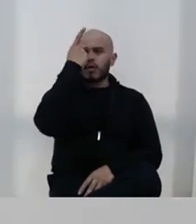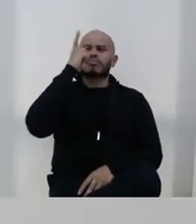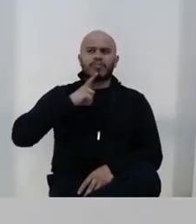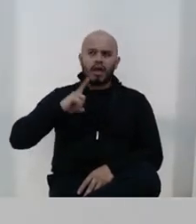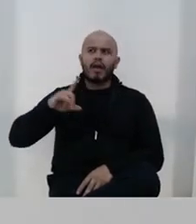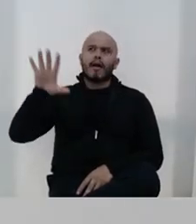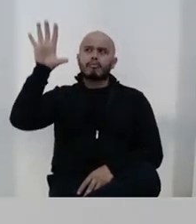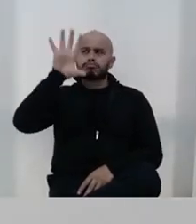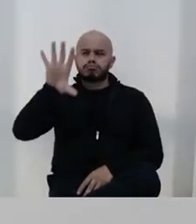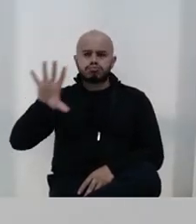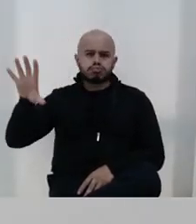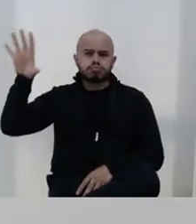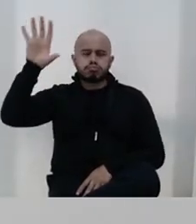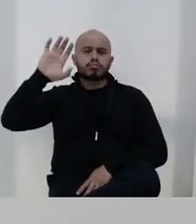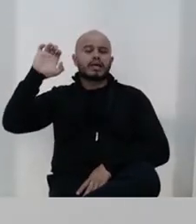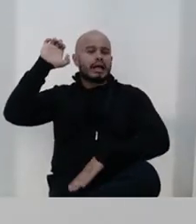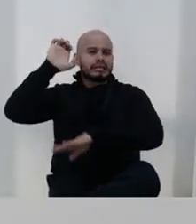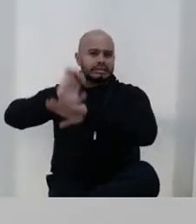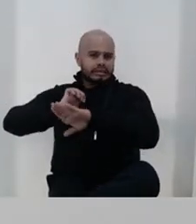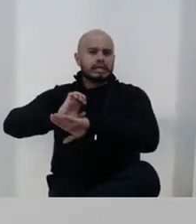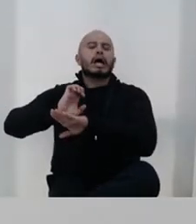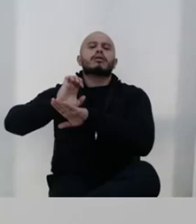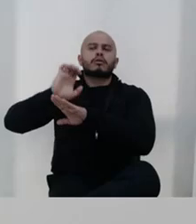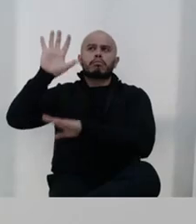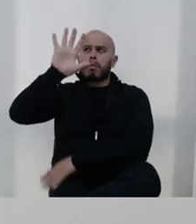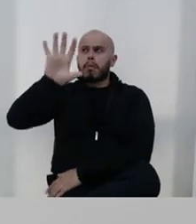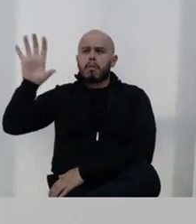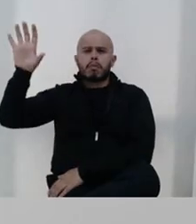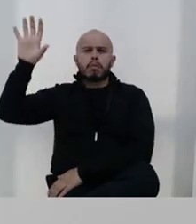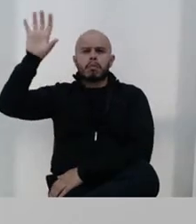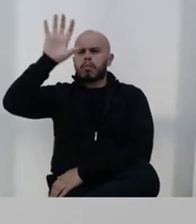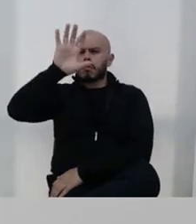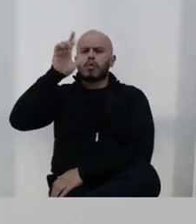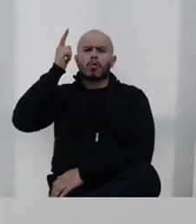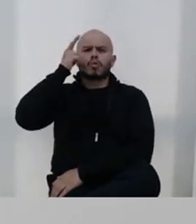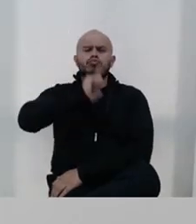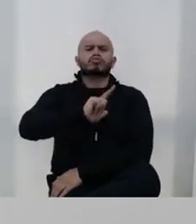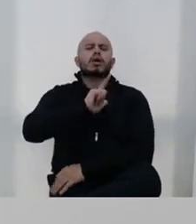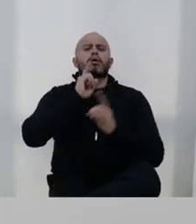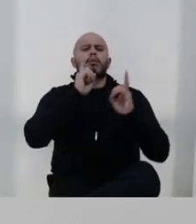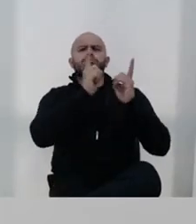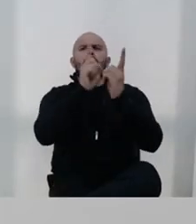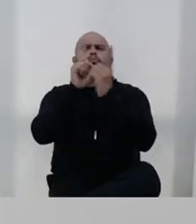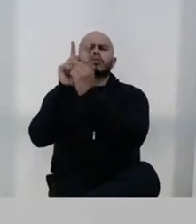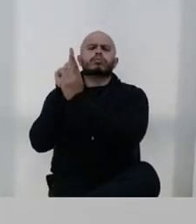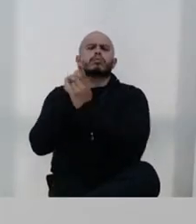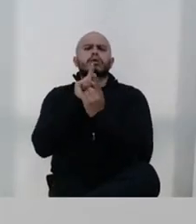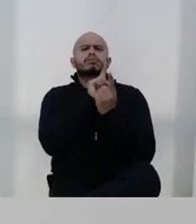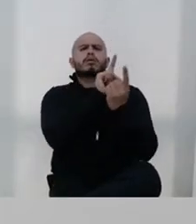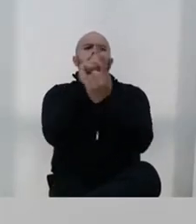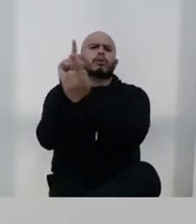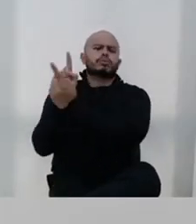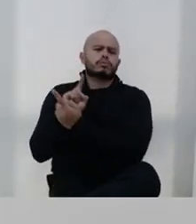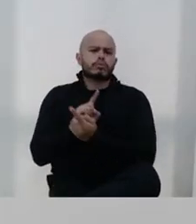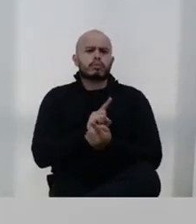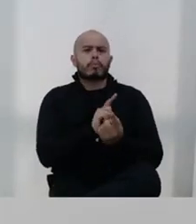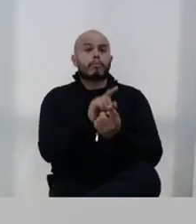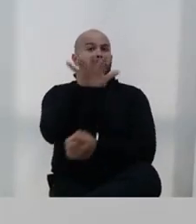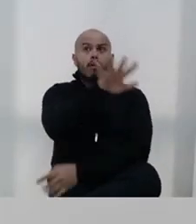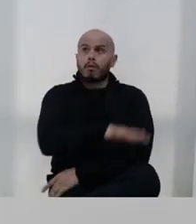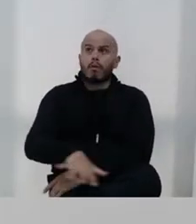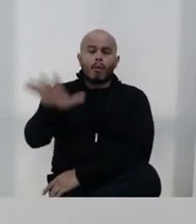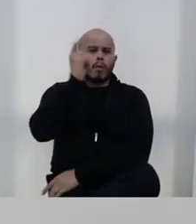territorial no estado do Maranhão bastante grande, atende o número de comarcas significativa, quase que integralmente no estado